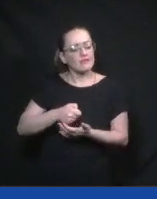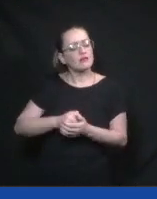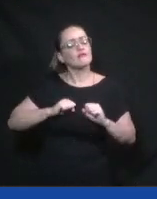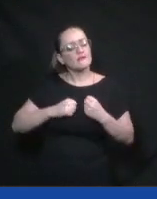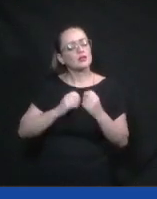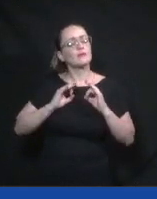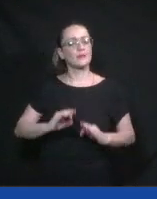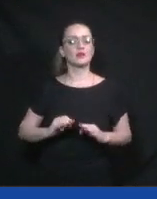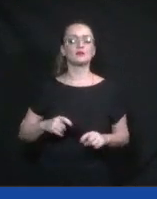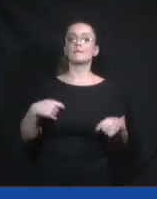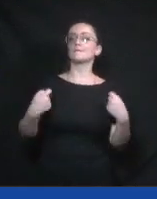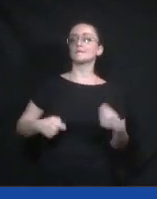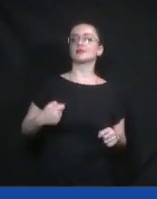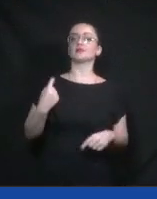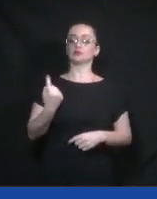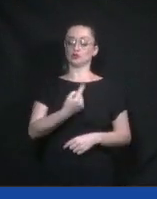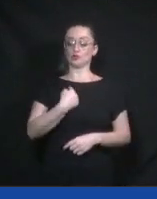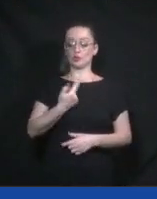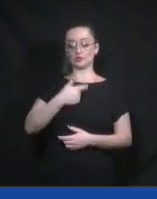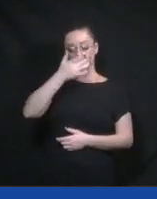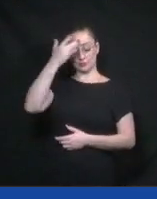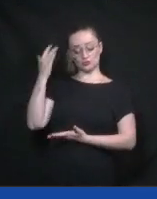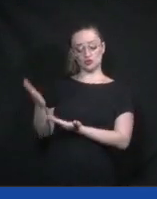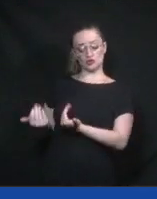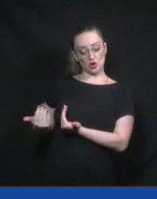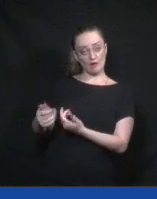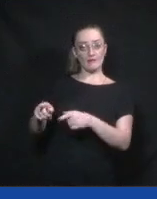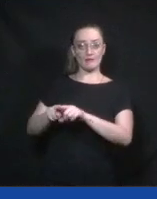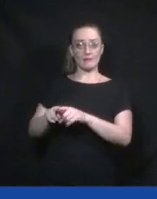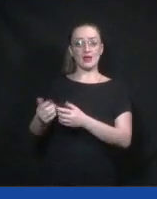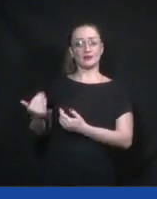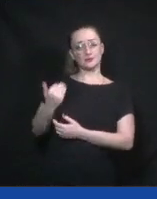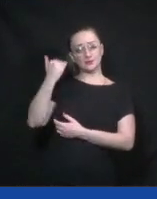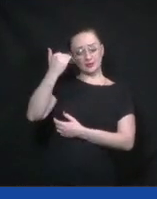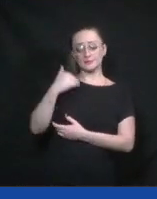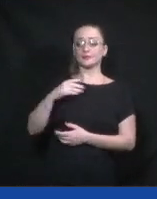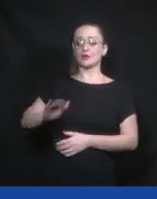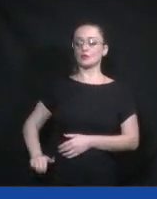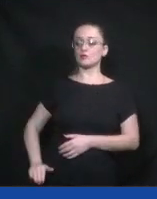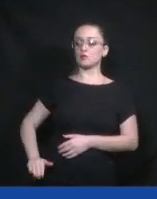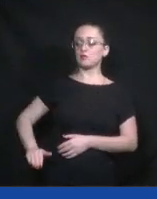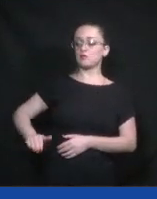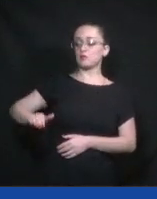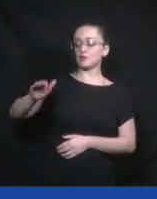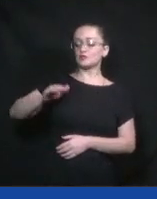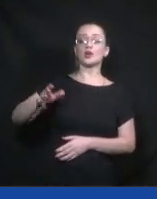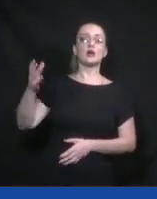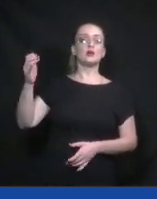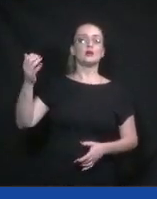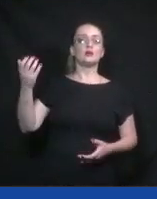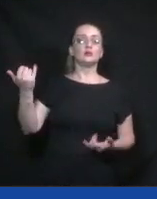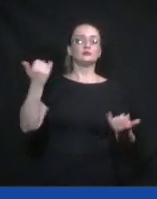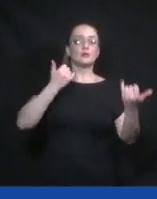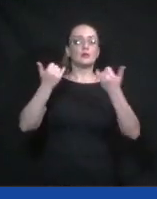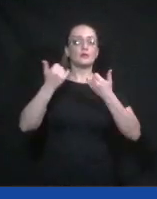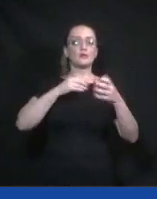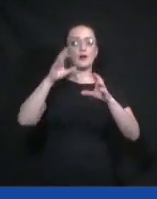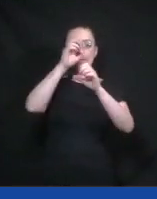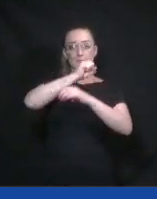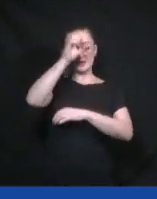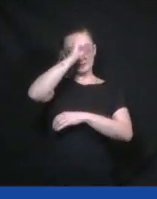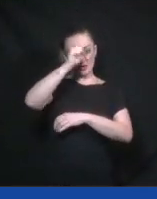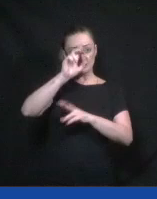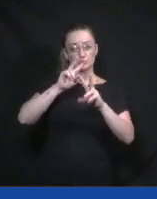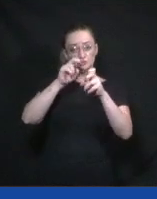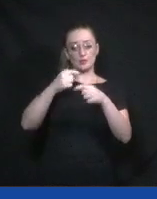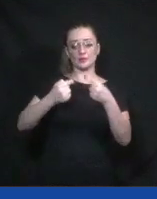de que os nossos jovens e os nossos adolescentes cresçam conteúdos de educação política de maneira não doutrinária